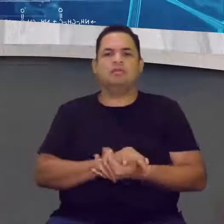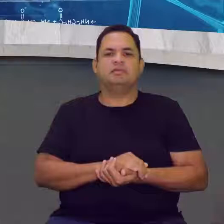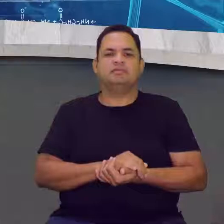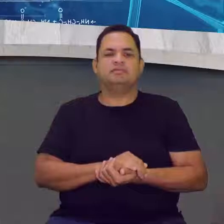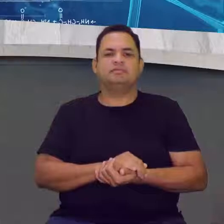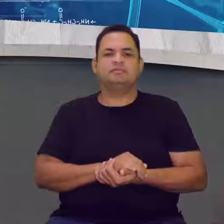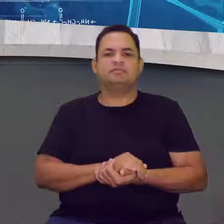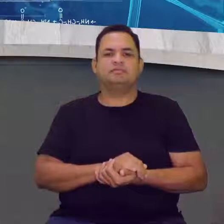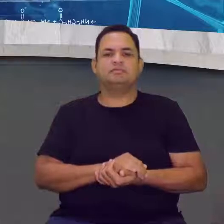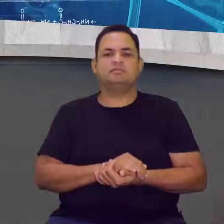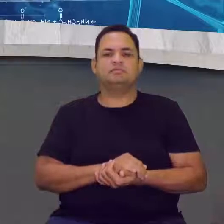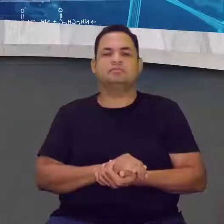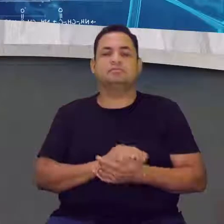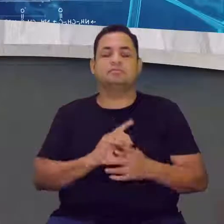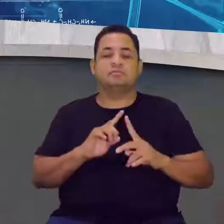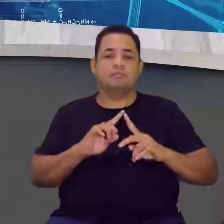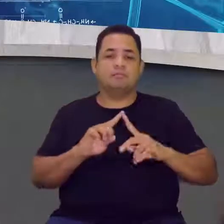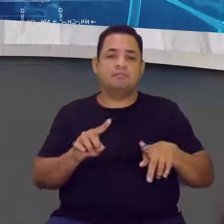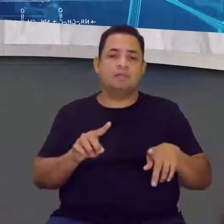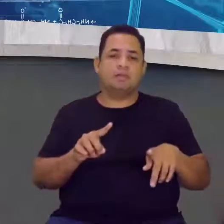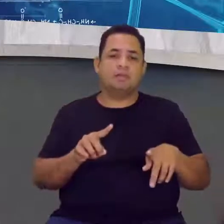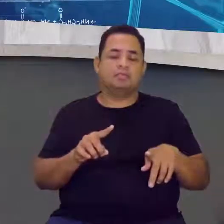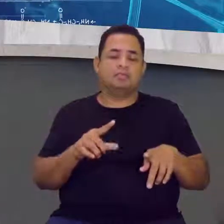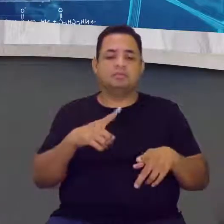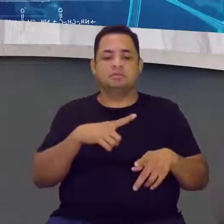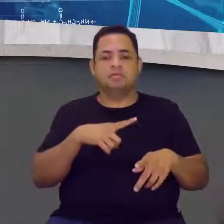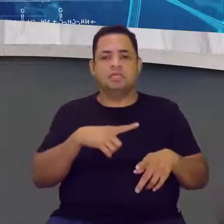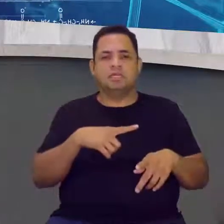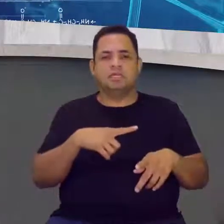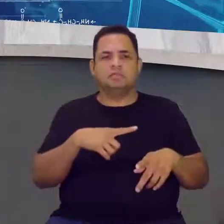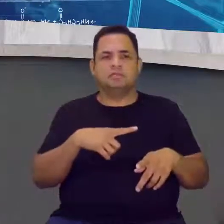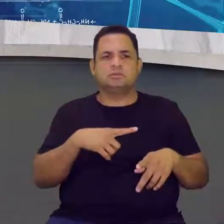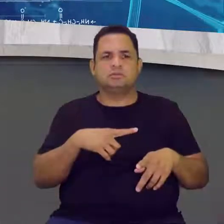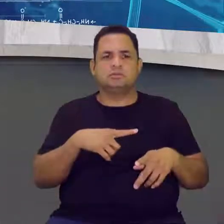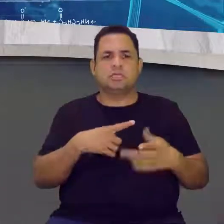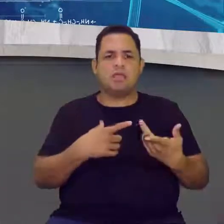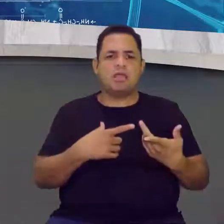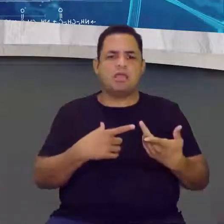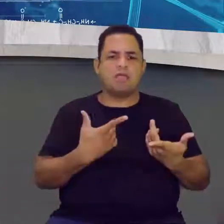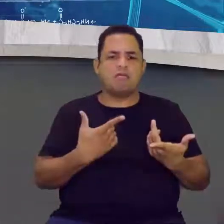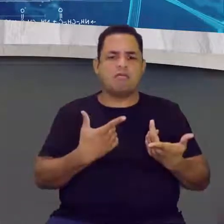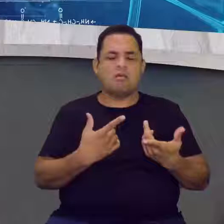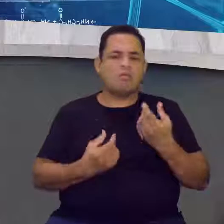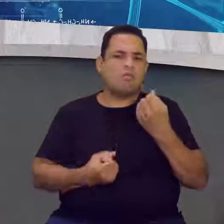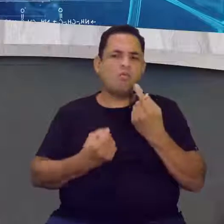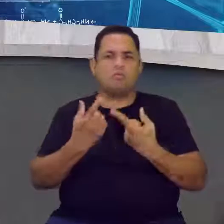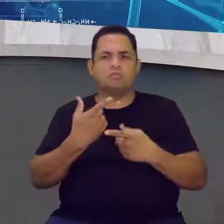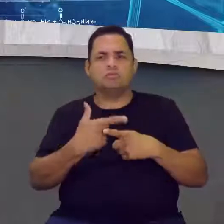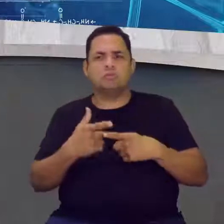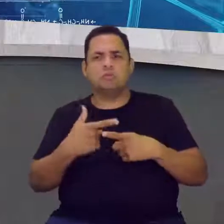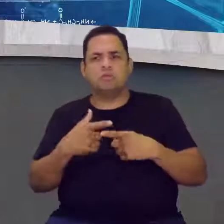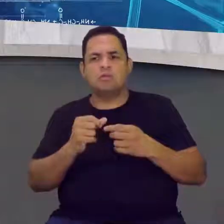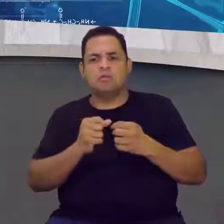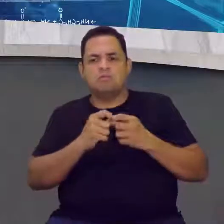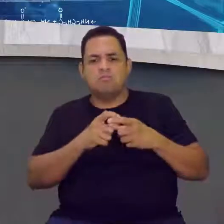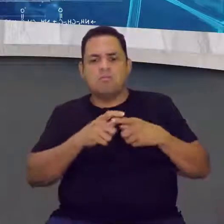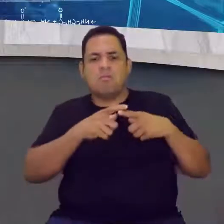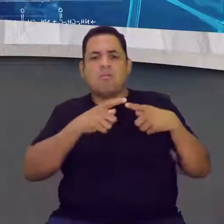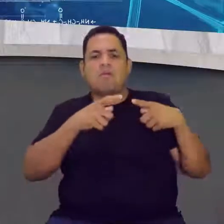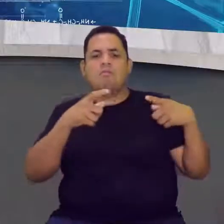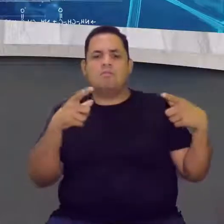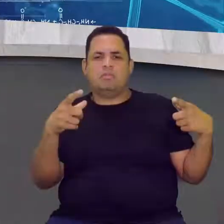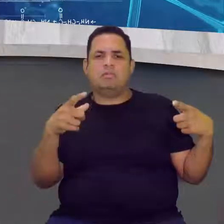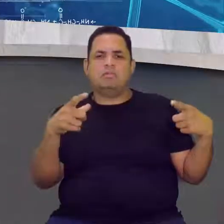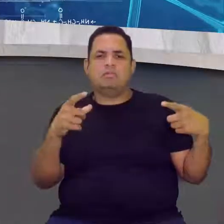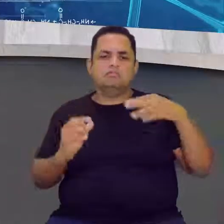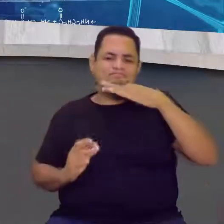não é ruim. Só que aí nós temos situações que intensificam esse efeito